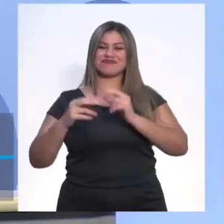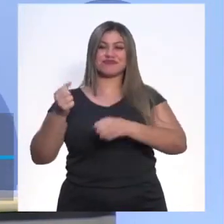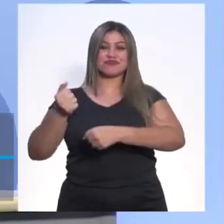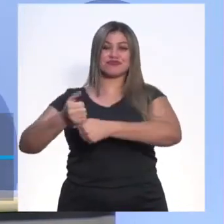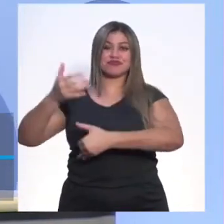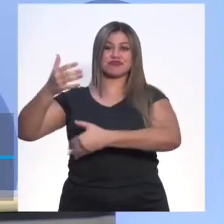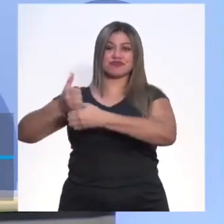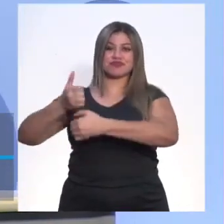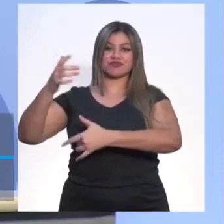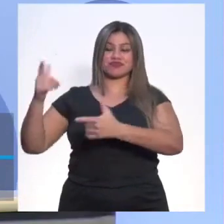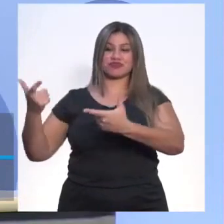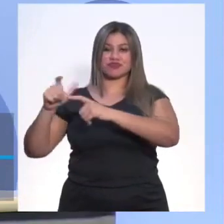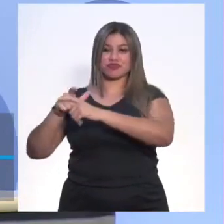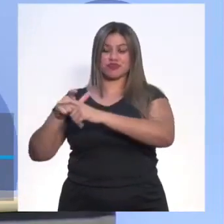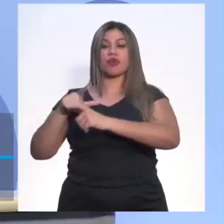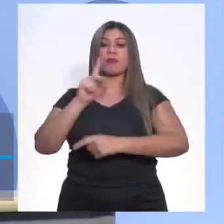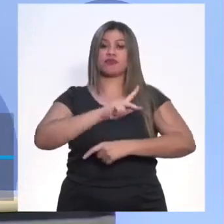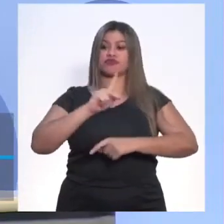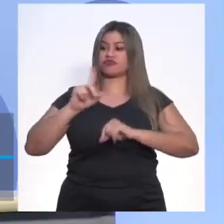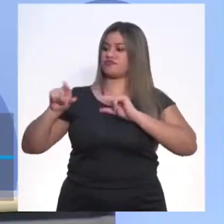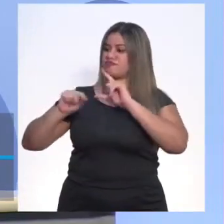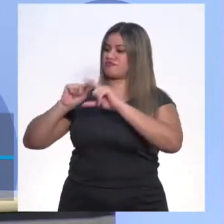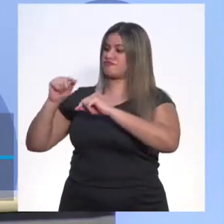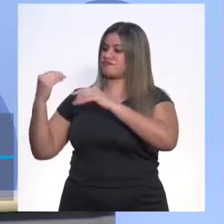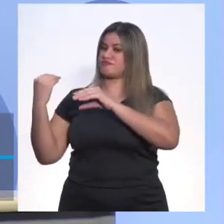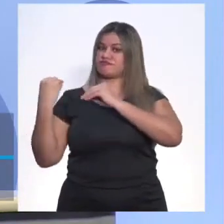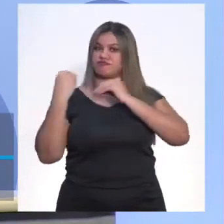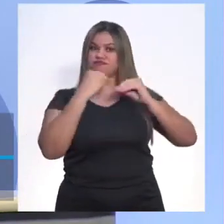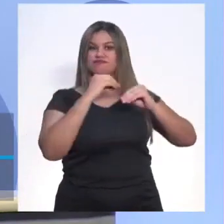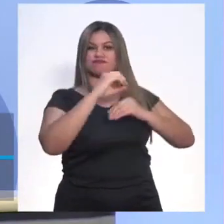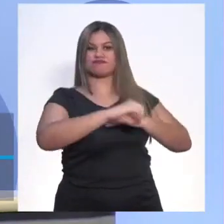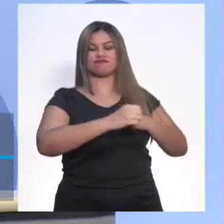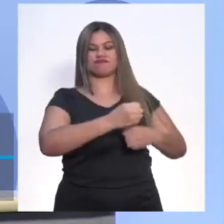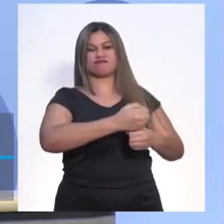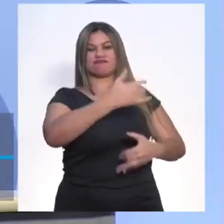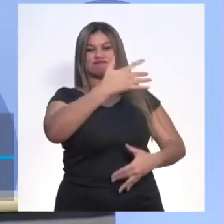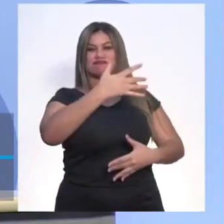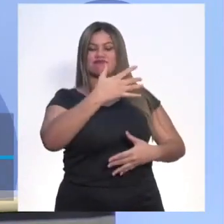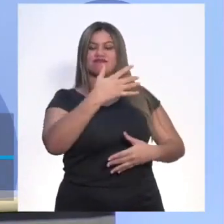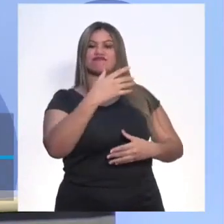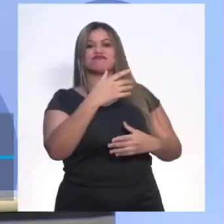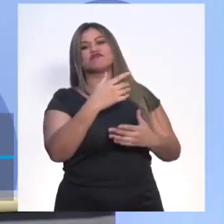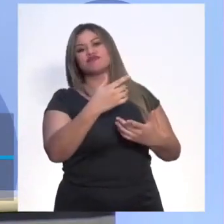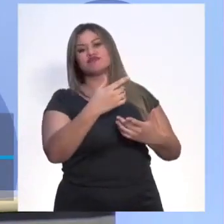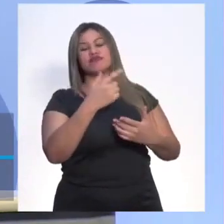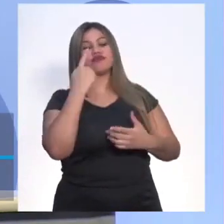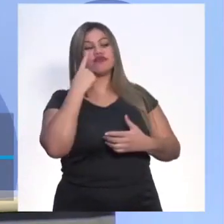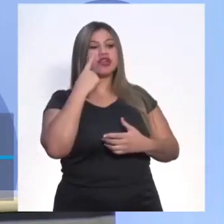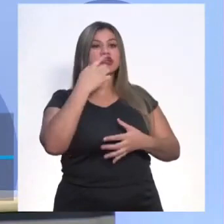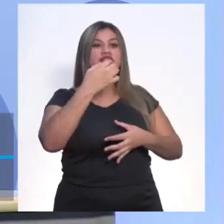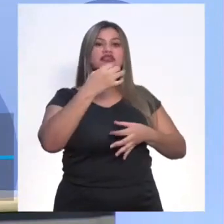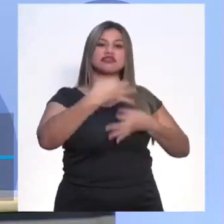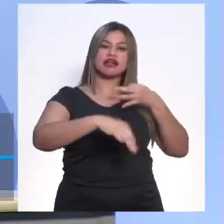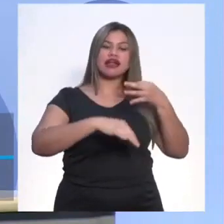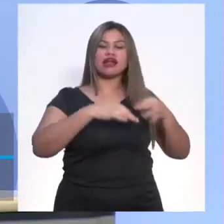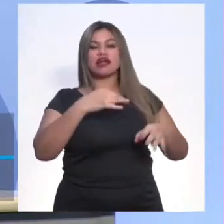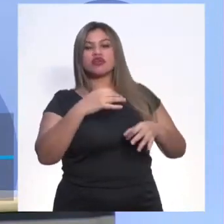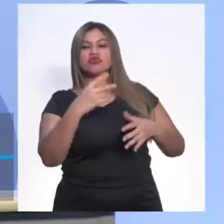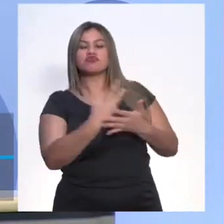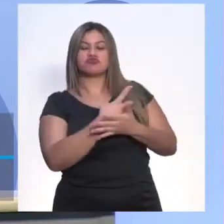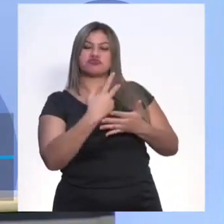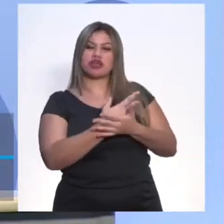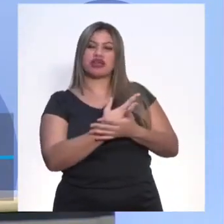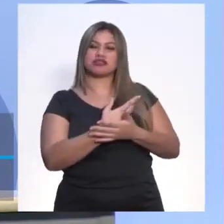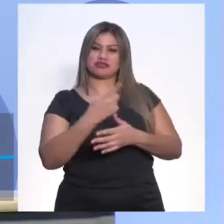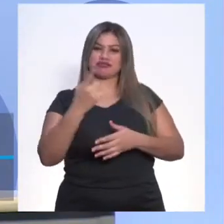turma. Professores, mandem as respostas dos alunos para nós, para podermos ver se estão acertando ou não. Mandem as dúvidas também, ok?